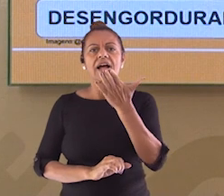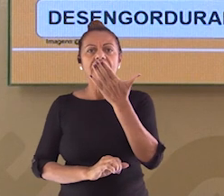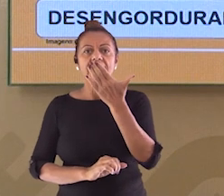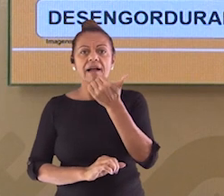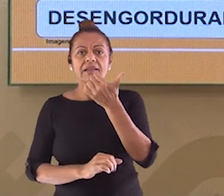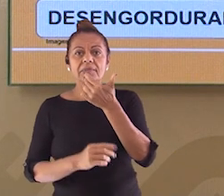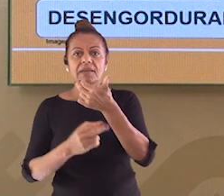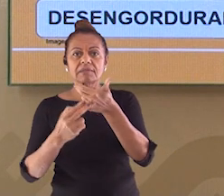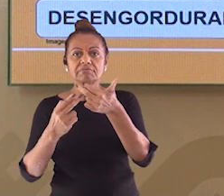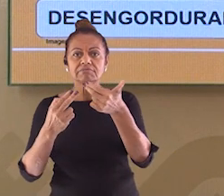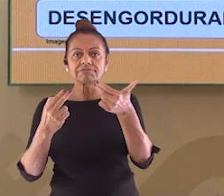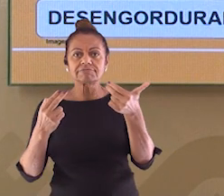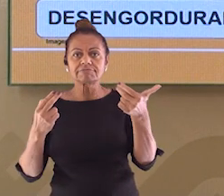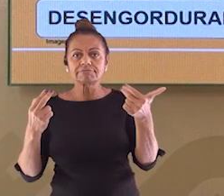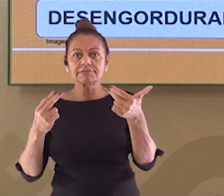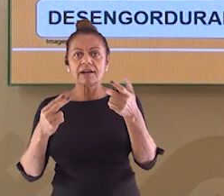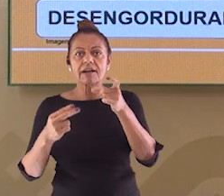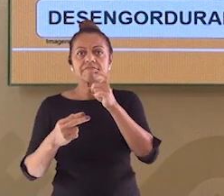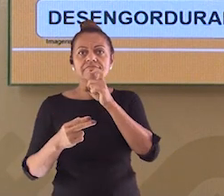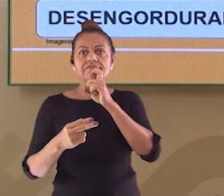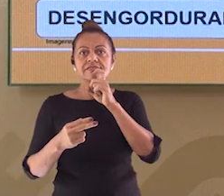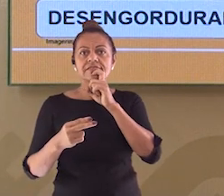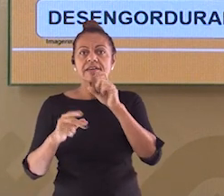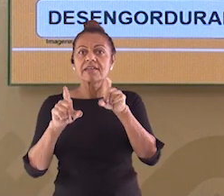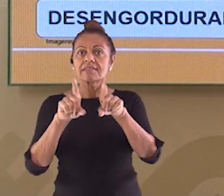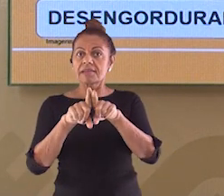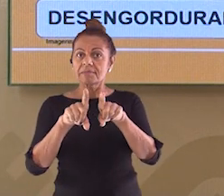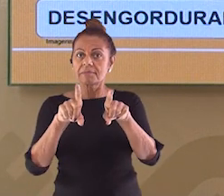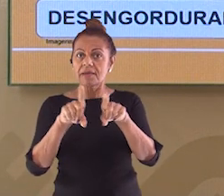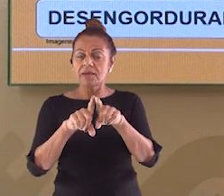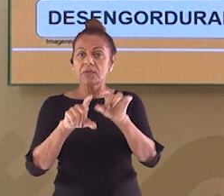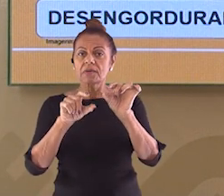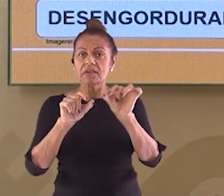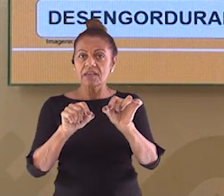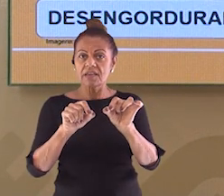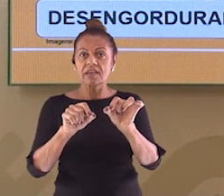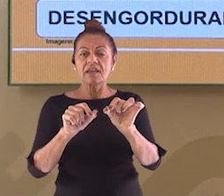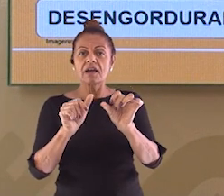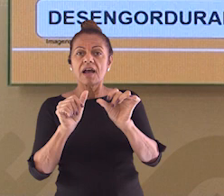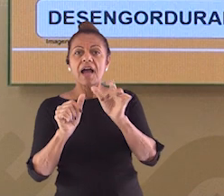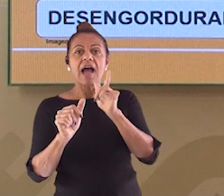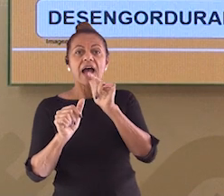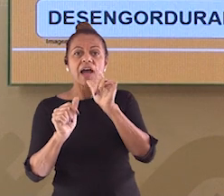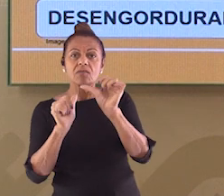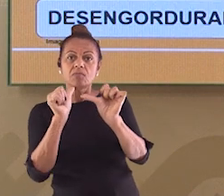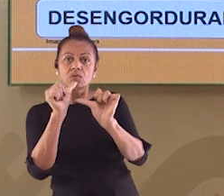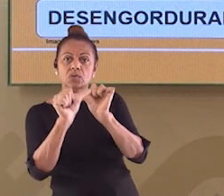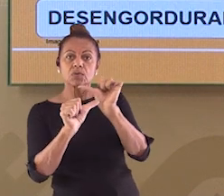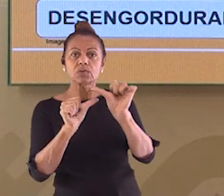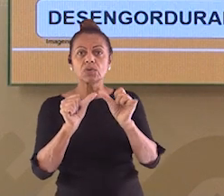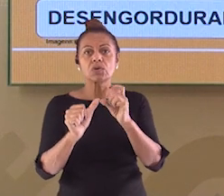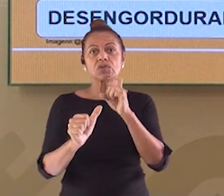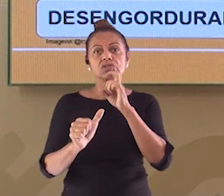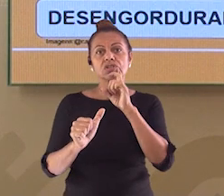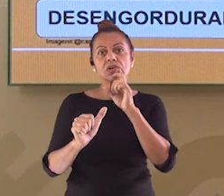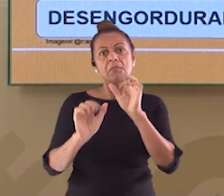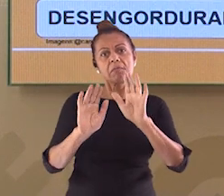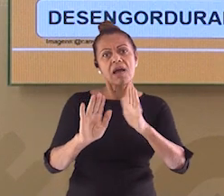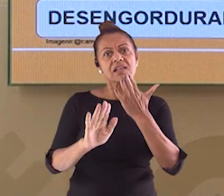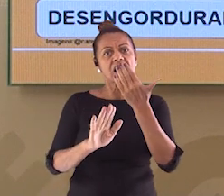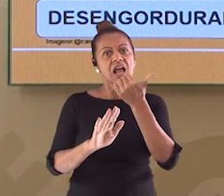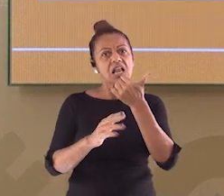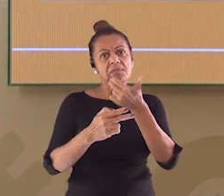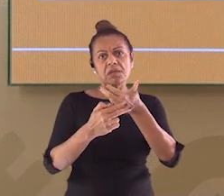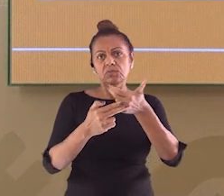alimento congelado também é um fenômeno físico, porque o alimento ele vai continuar sendo alimento, tá? E